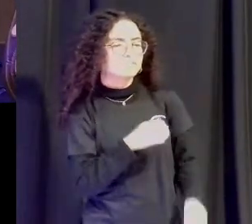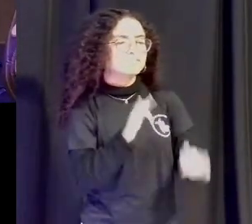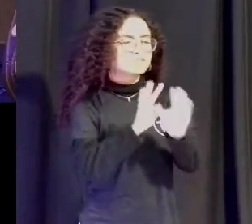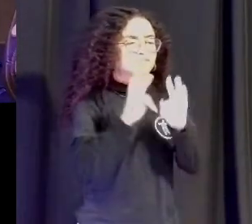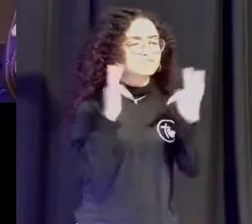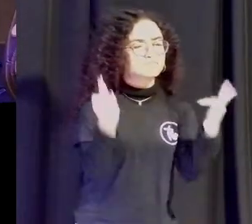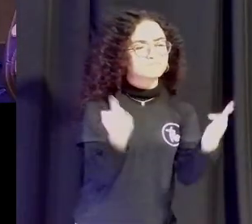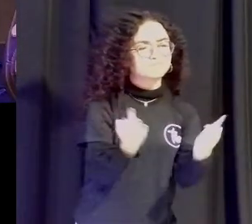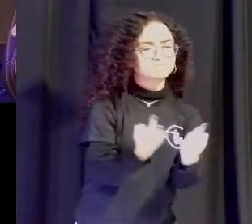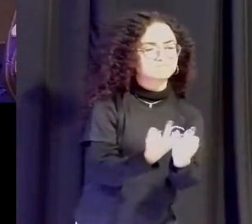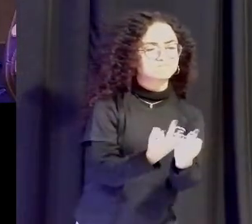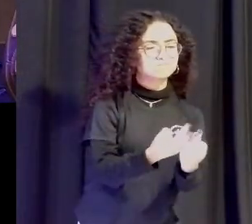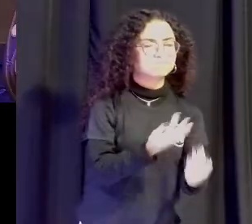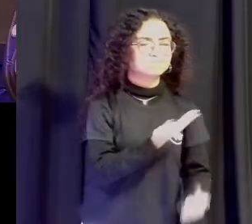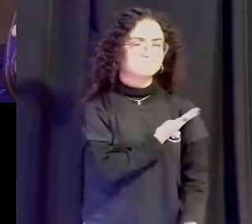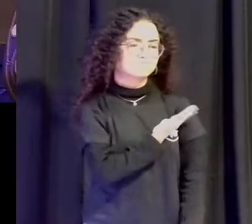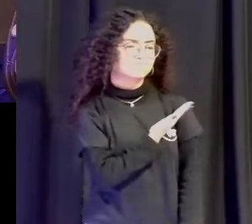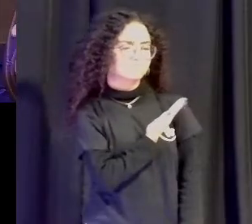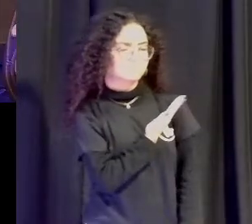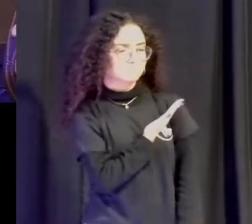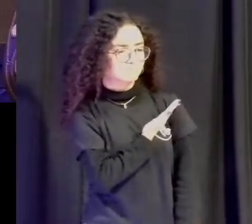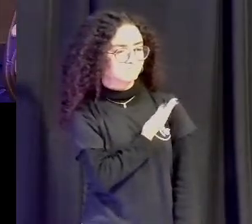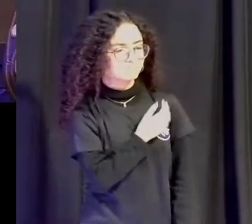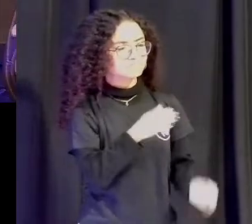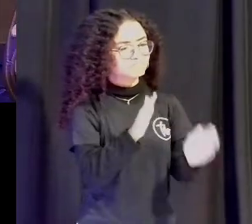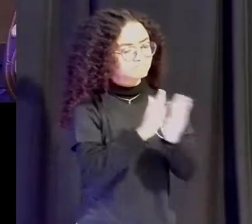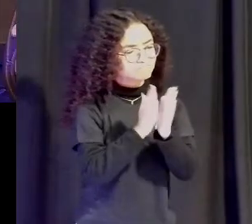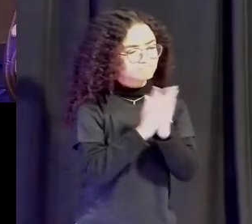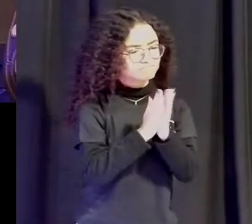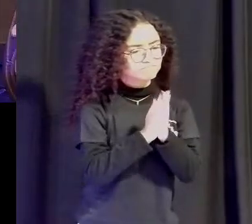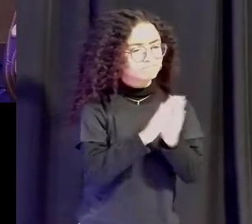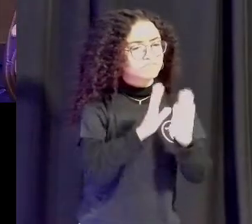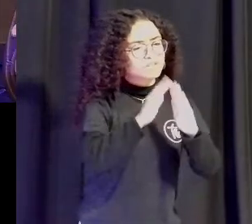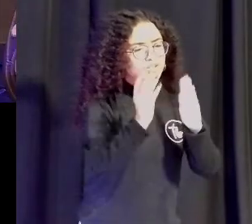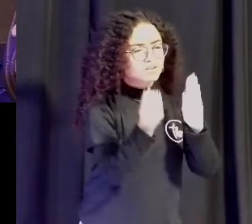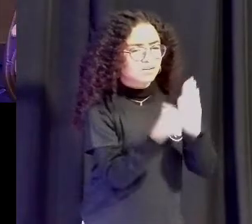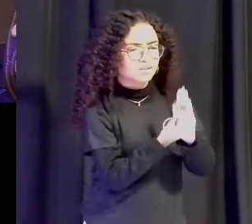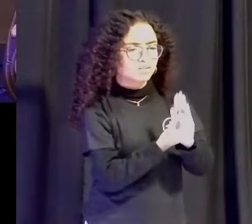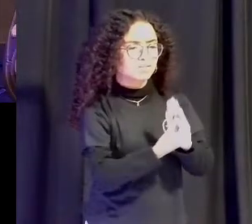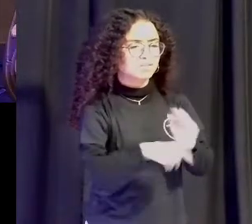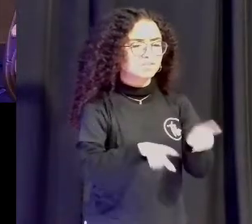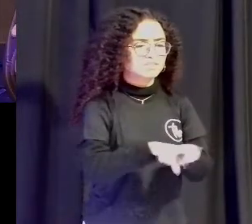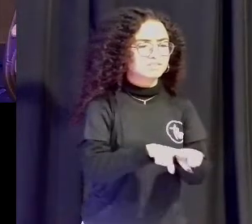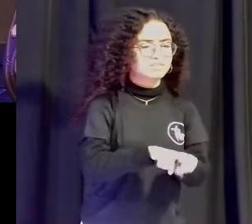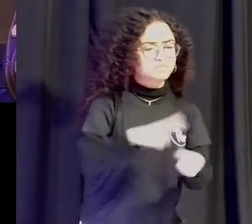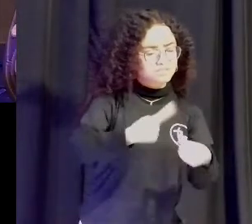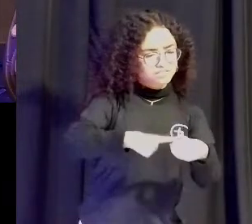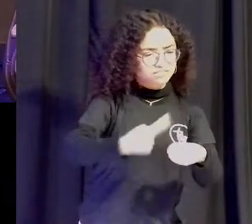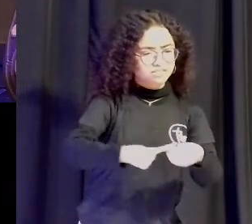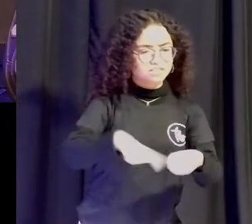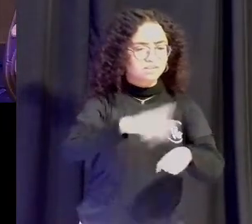que estão à sua volta, orar pela igreja, orar pela cidade, orar pelo país,